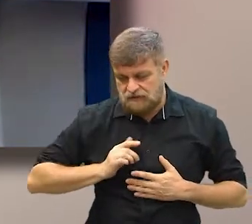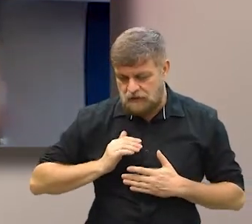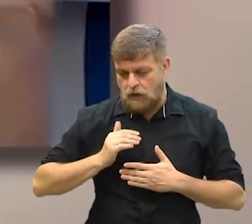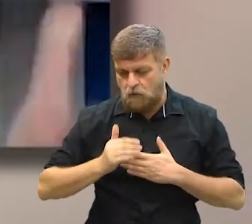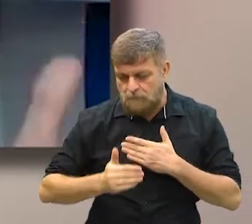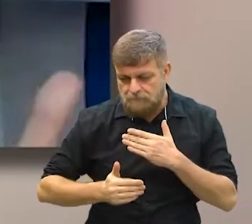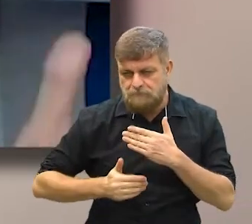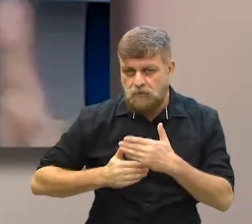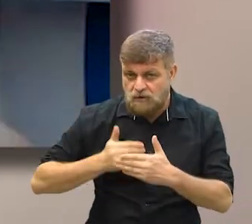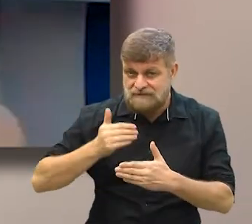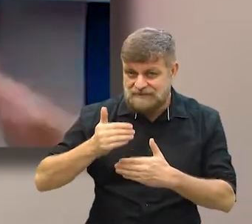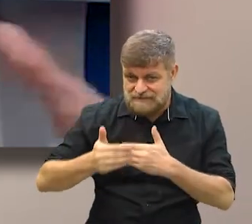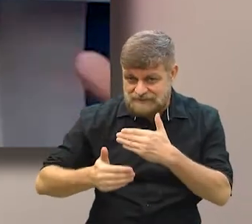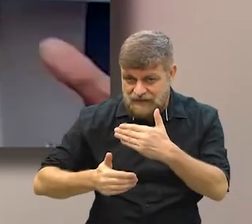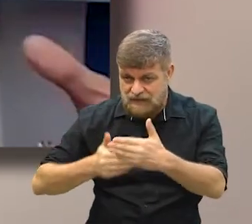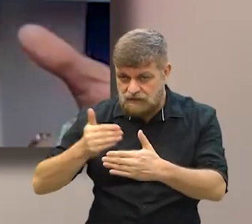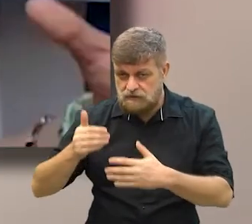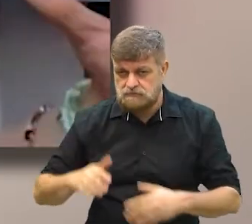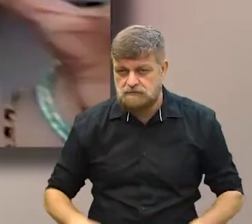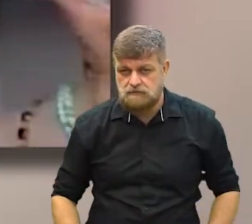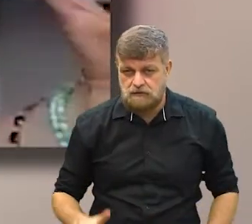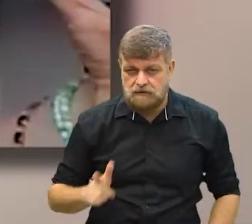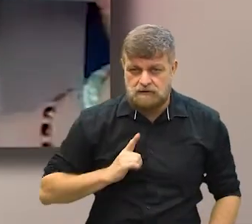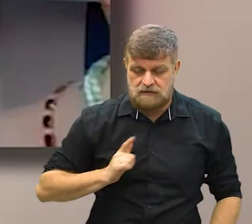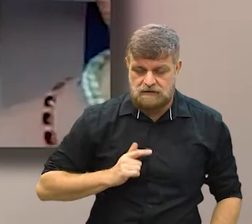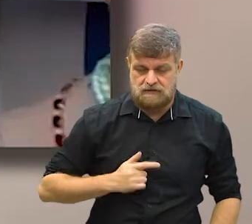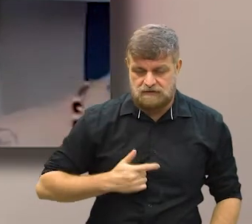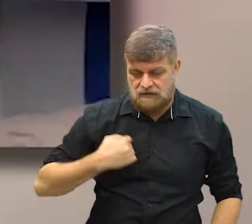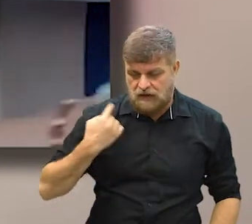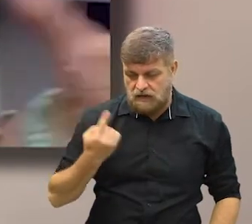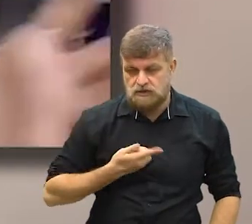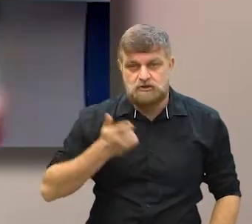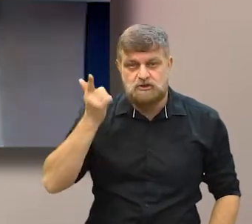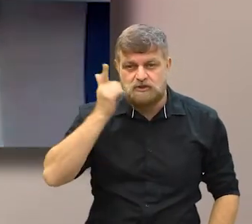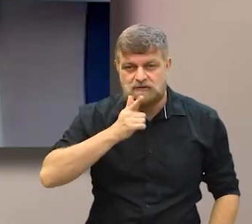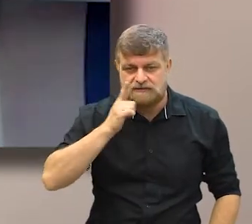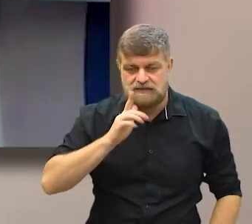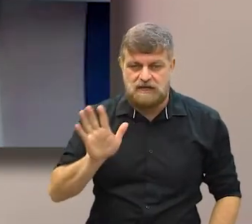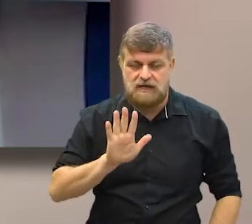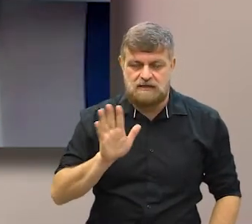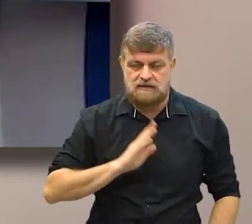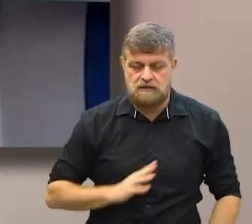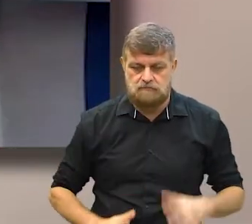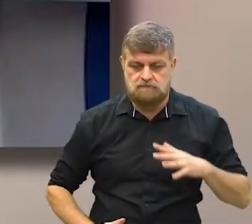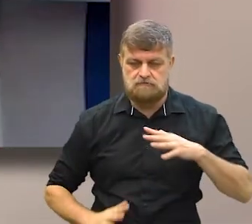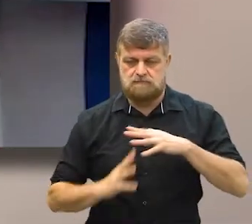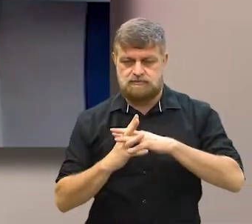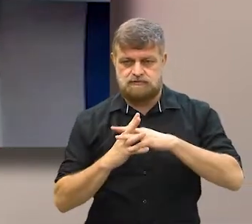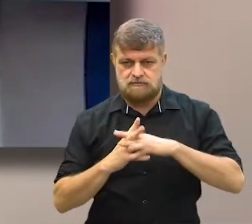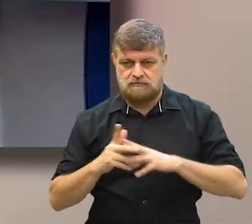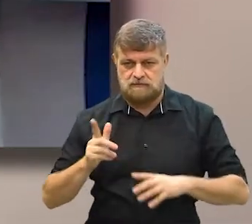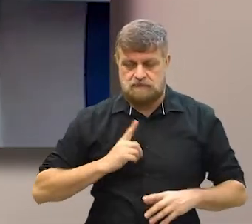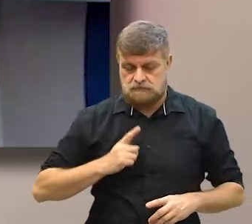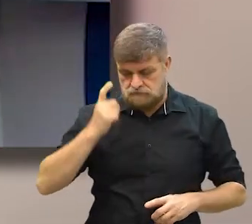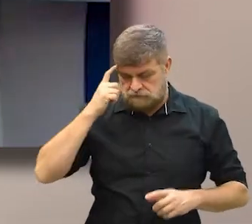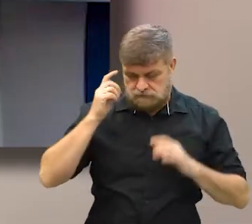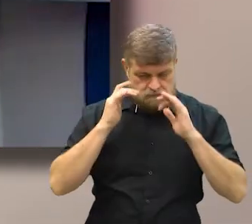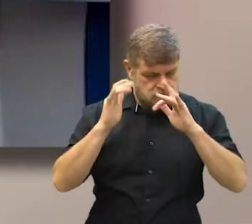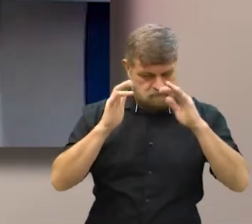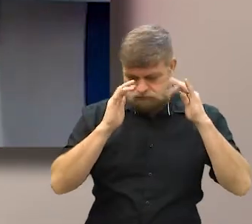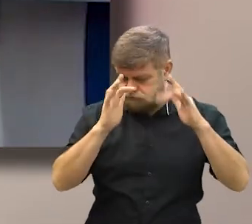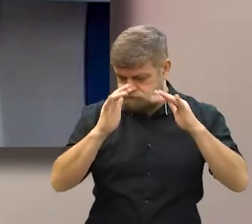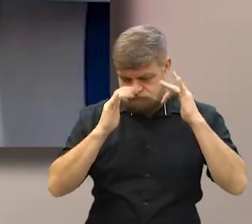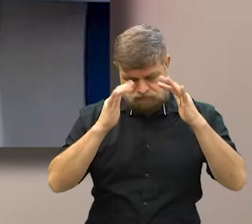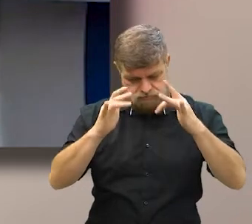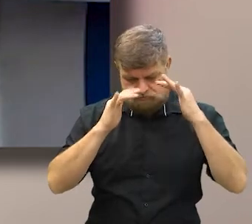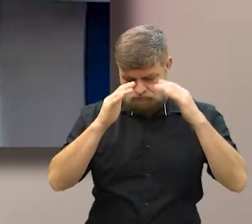um processo. O ideal, claro, seria se a gente conseguisse não chegar nesse ponto de mente tão agitada,